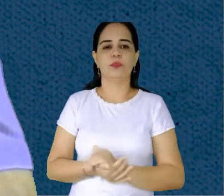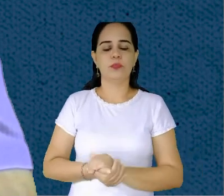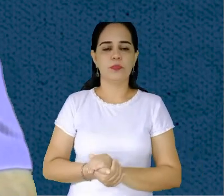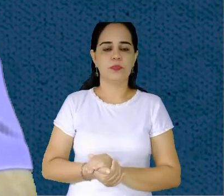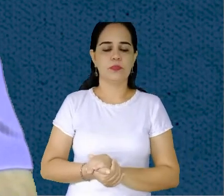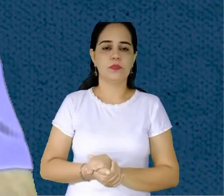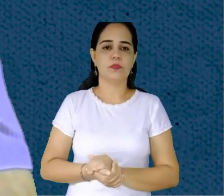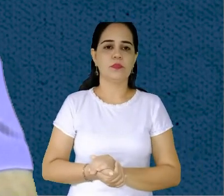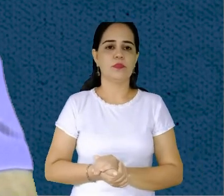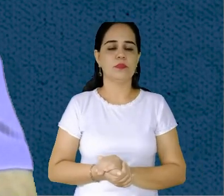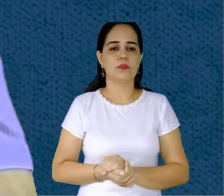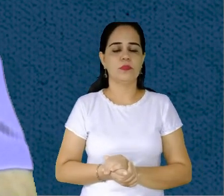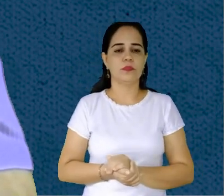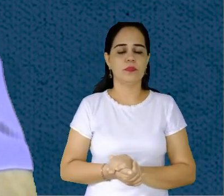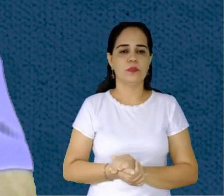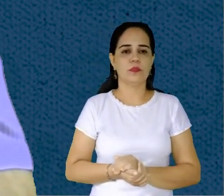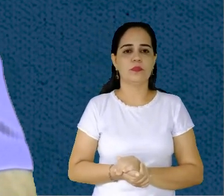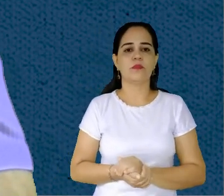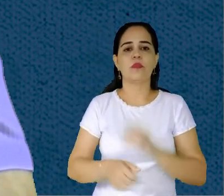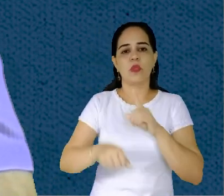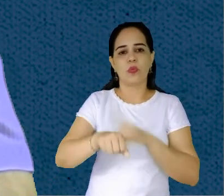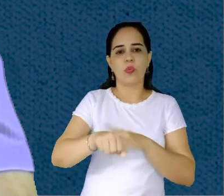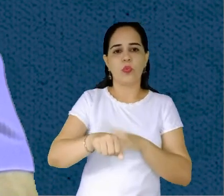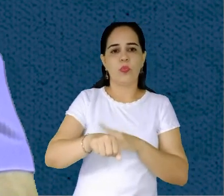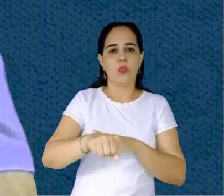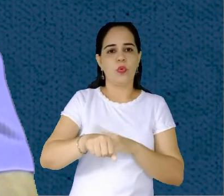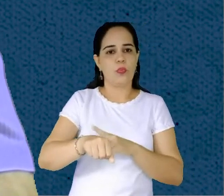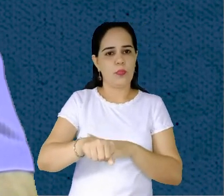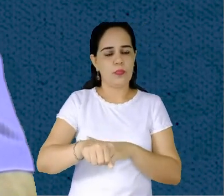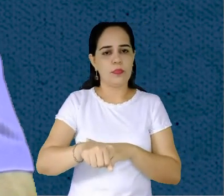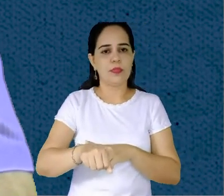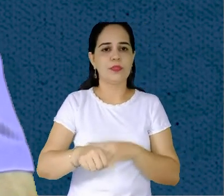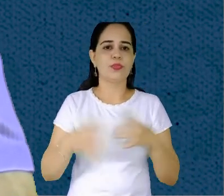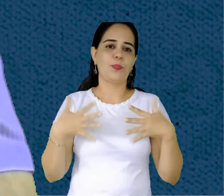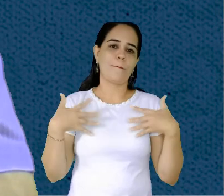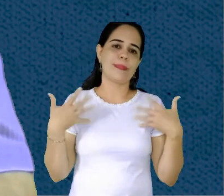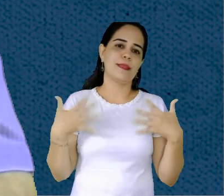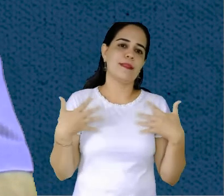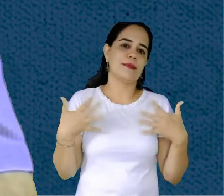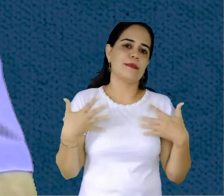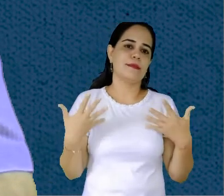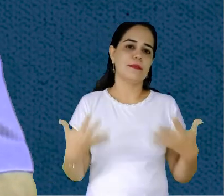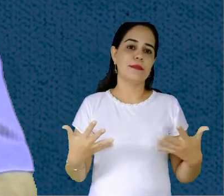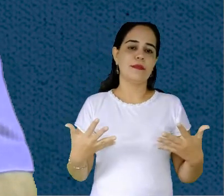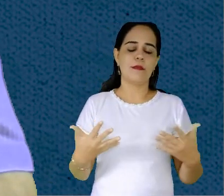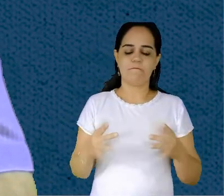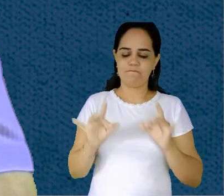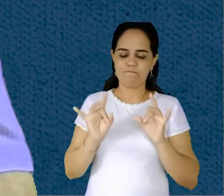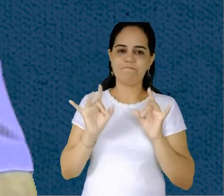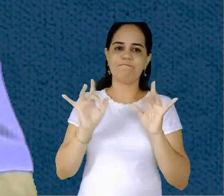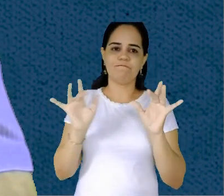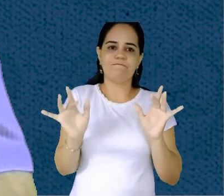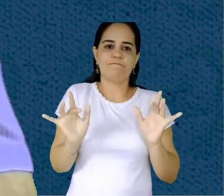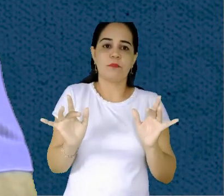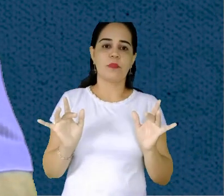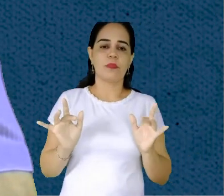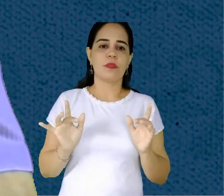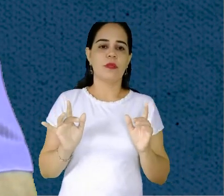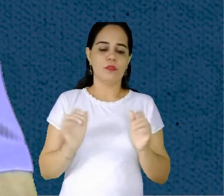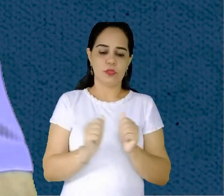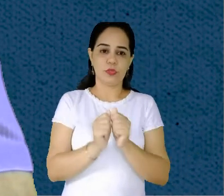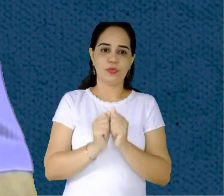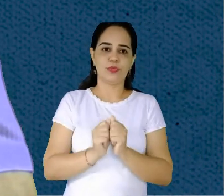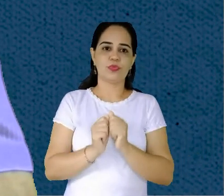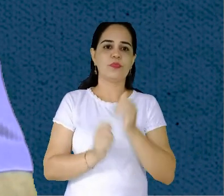Foi um momento, para mim, foi um momento de alegria, um momento especial, estar no meio das crianças e fazer essa